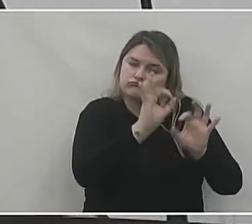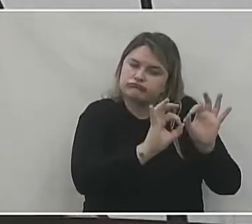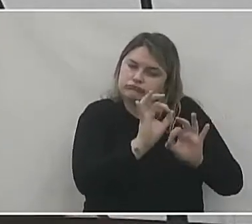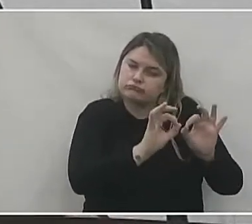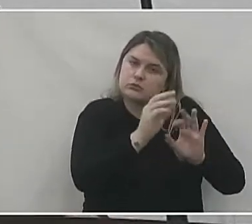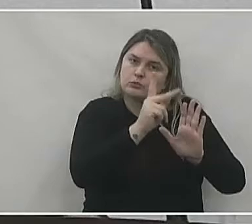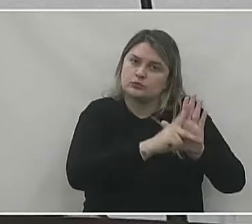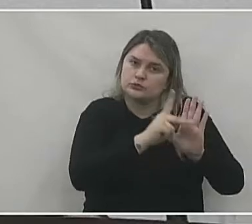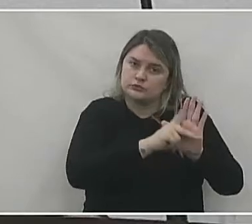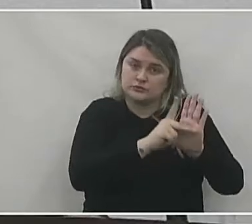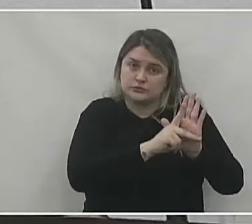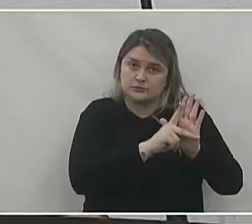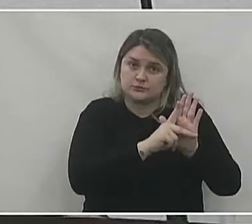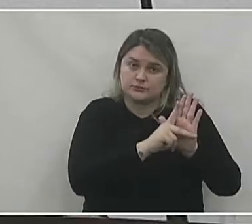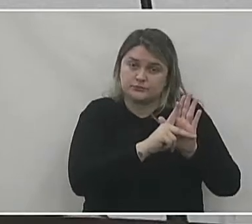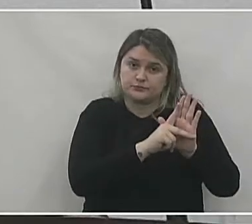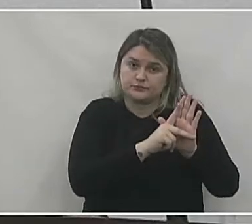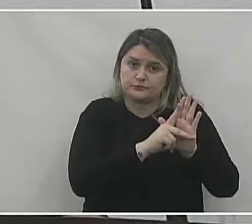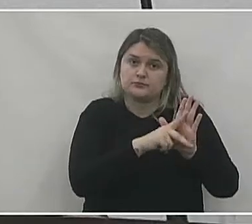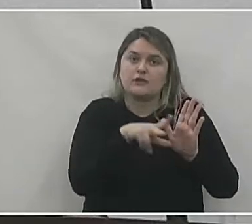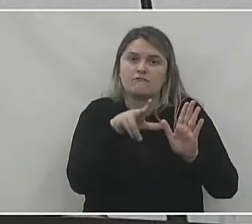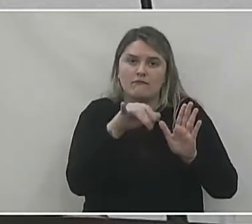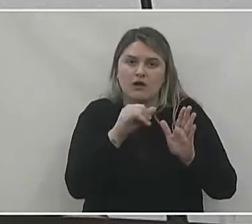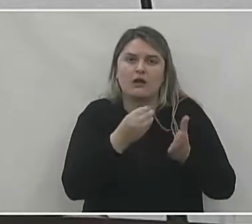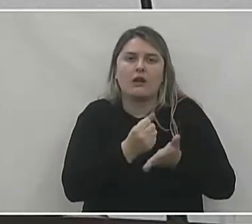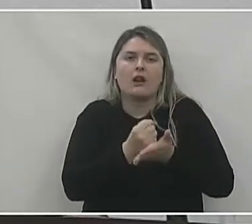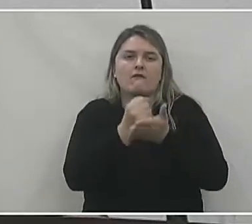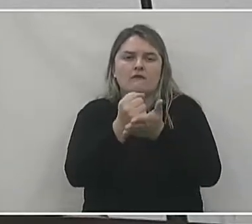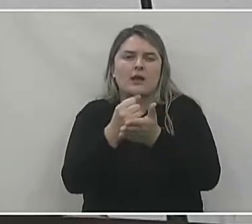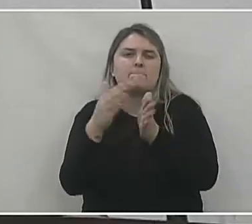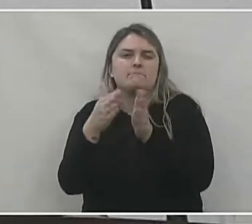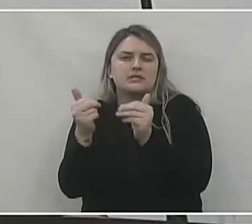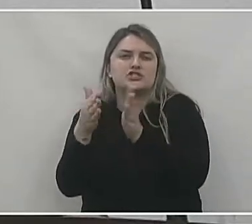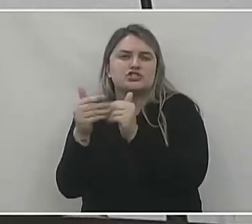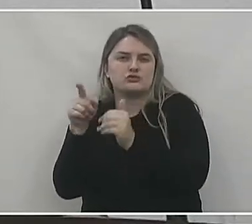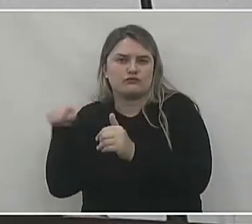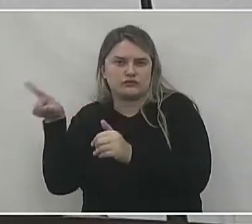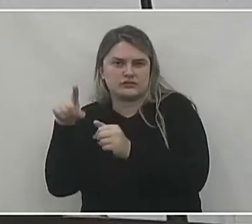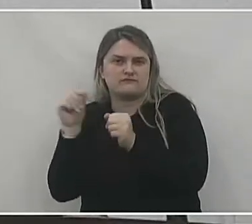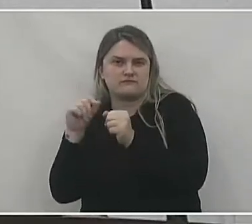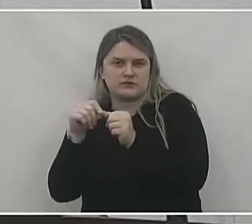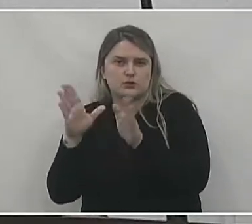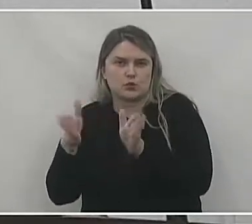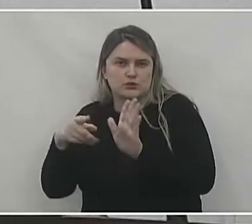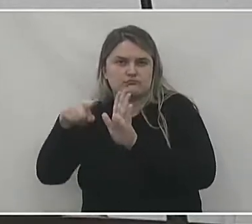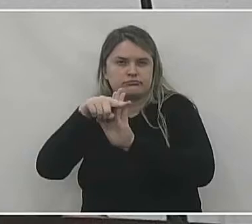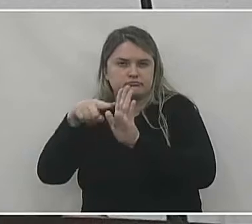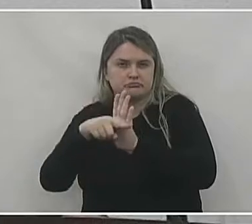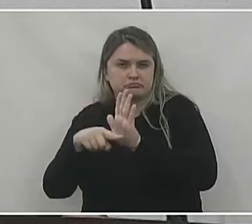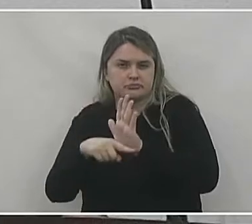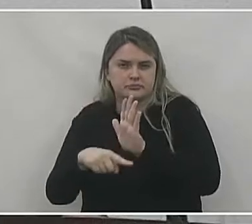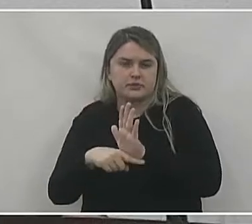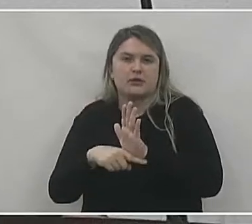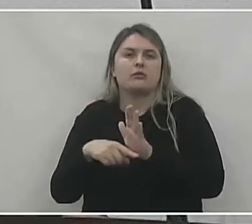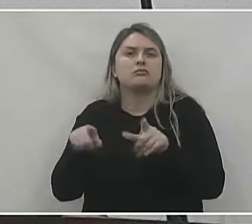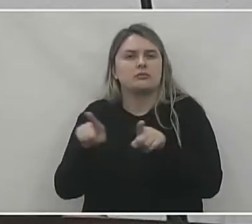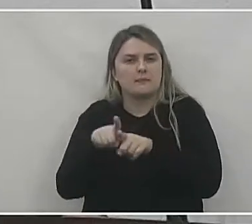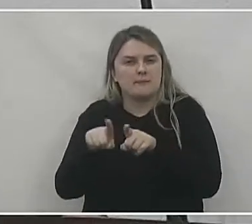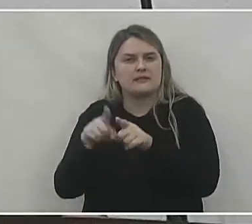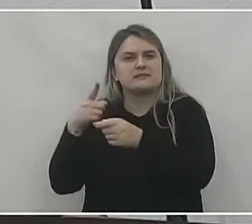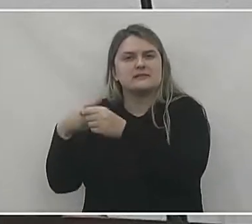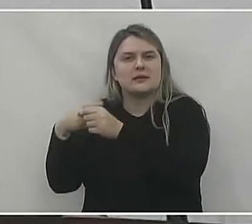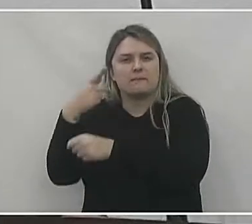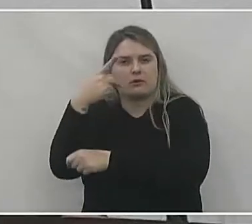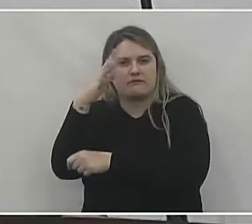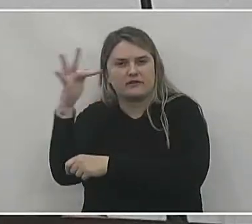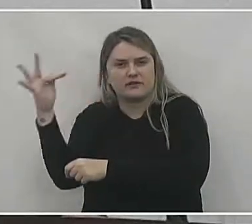projeto, inclusive nós vamos levar algumas reivindicações que vocês colocaram aqui, nós temos reivindicações de Paula Freitas,